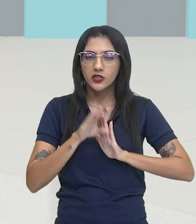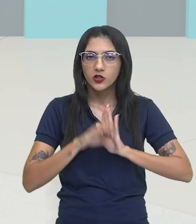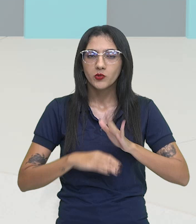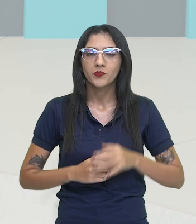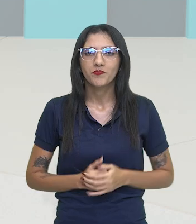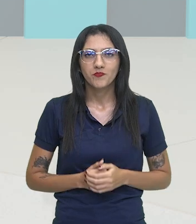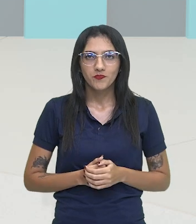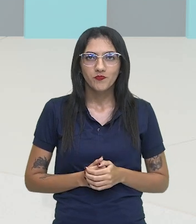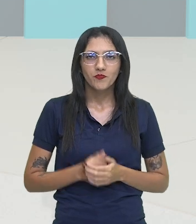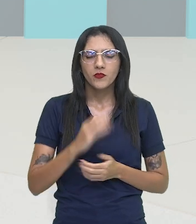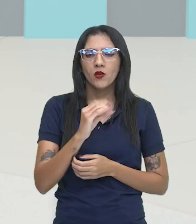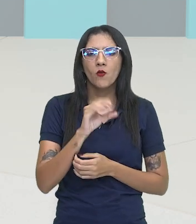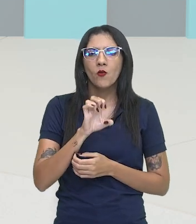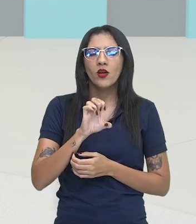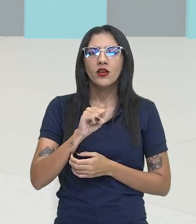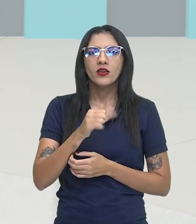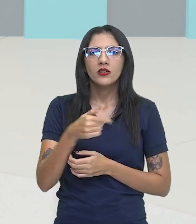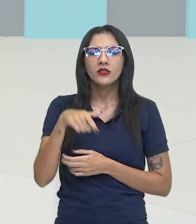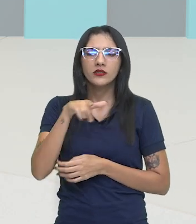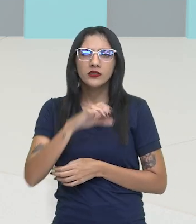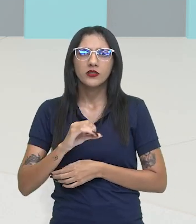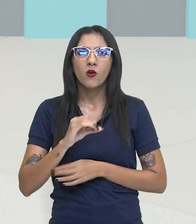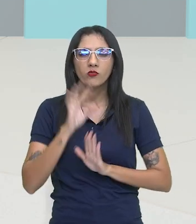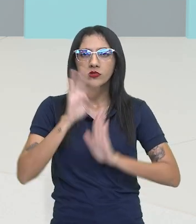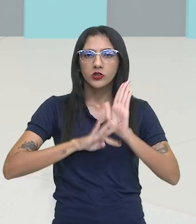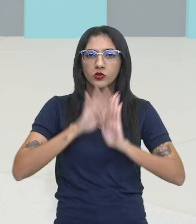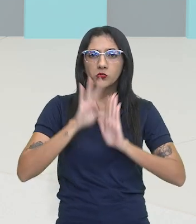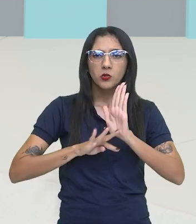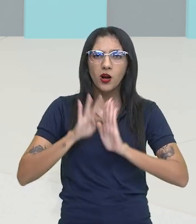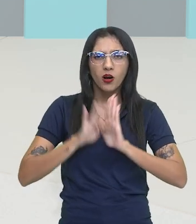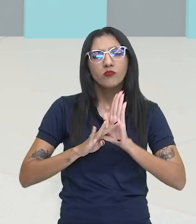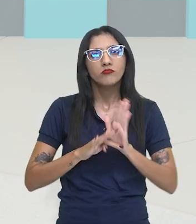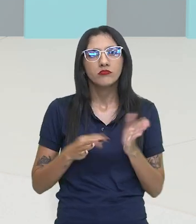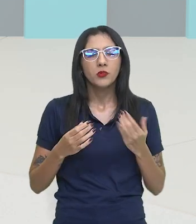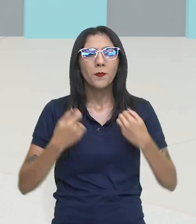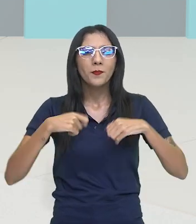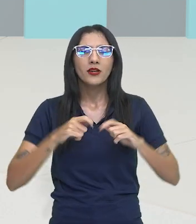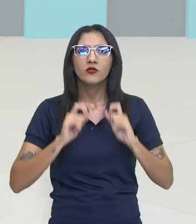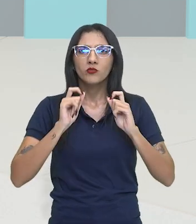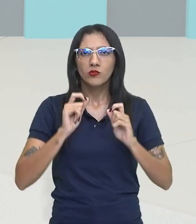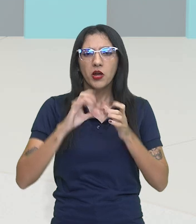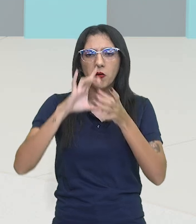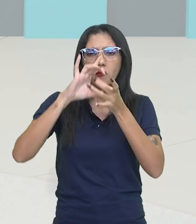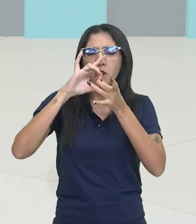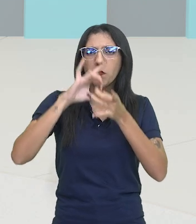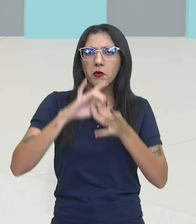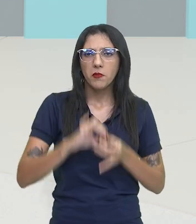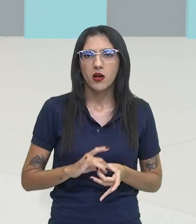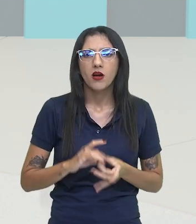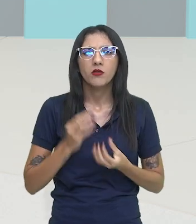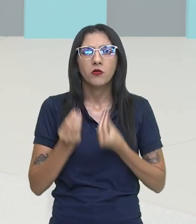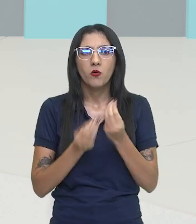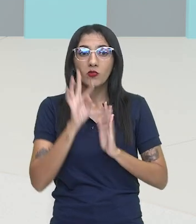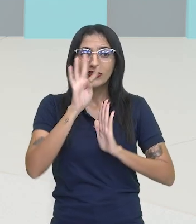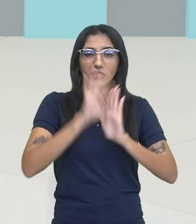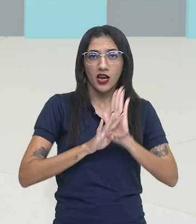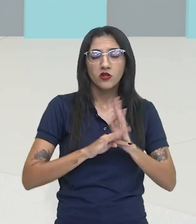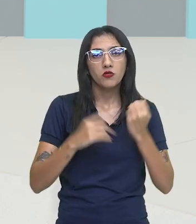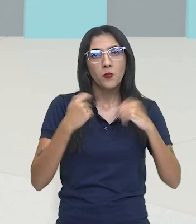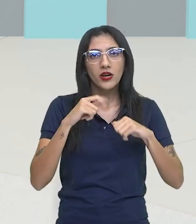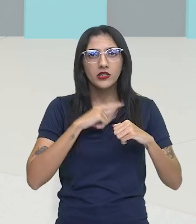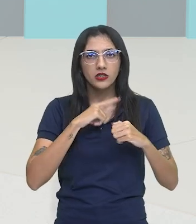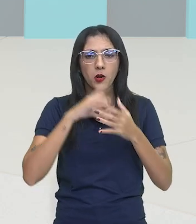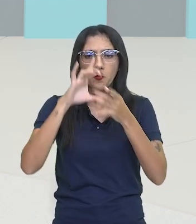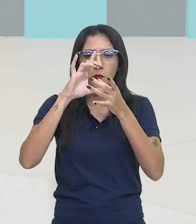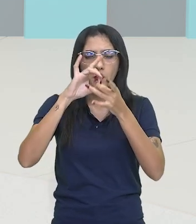textual. Afinal, para esses autores escreverem os seus textos, eles precisam ter coesão textual, ou seja, o texto precisa ter uma